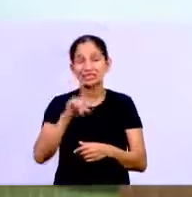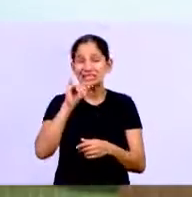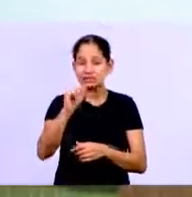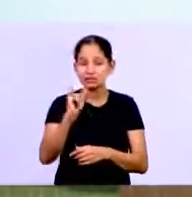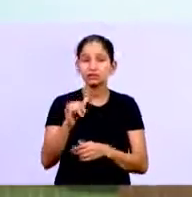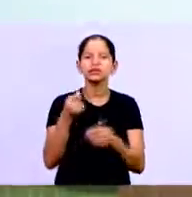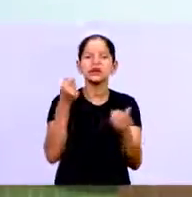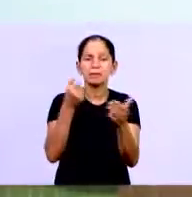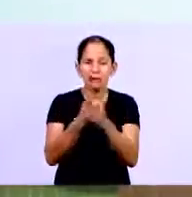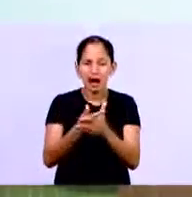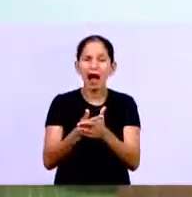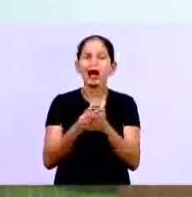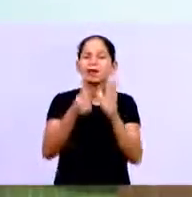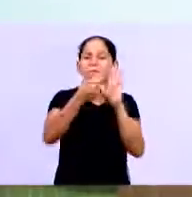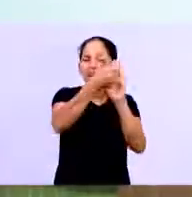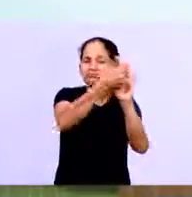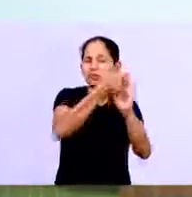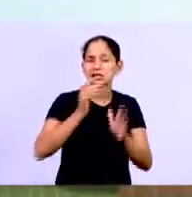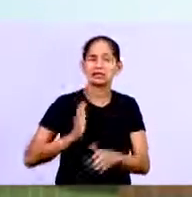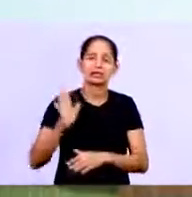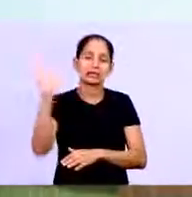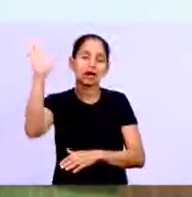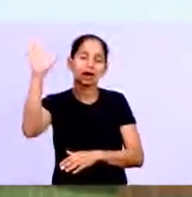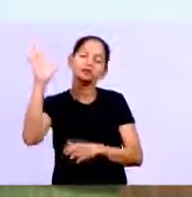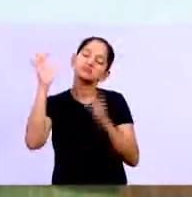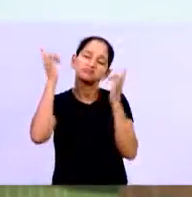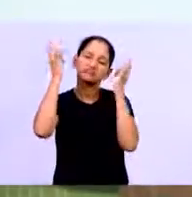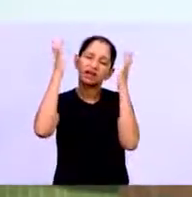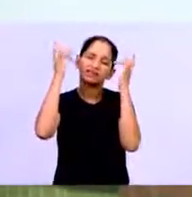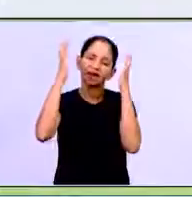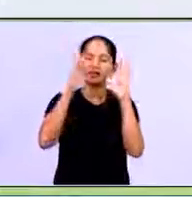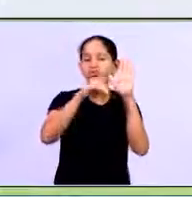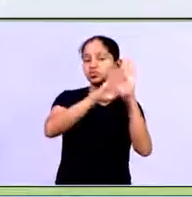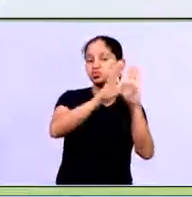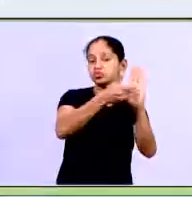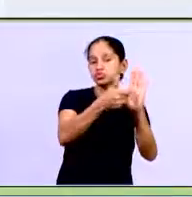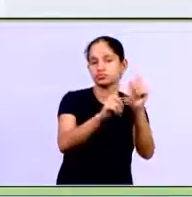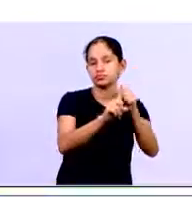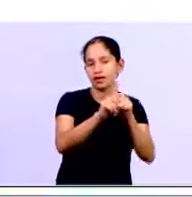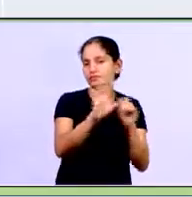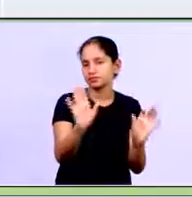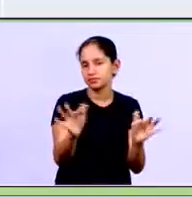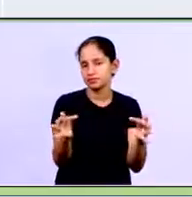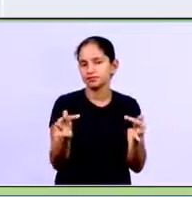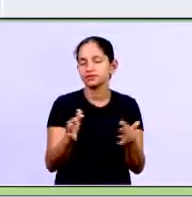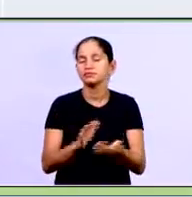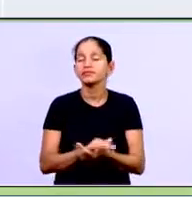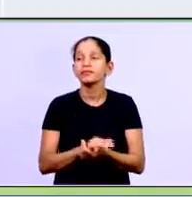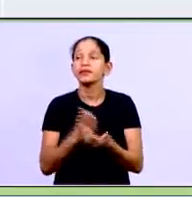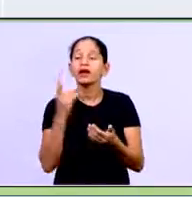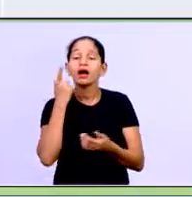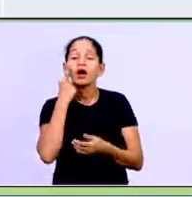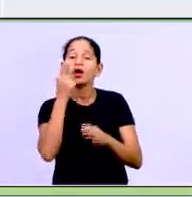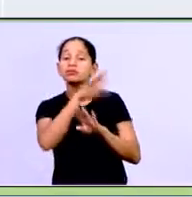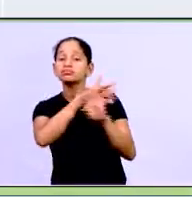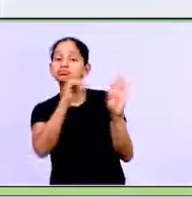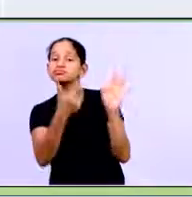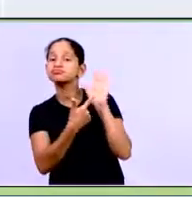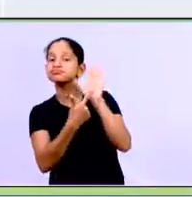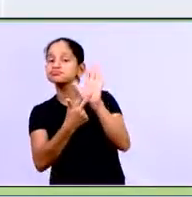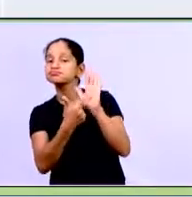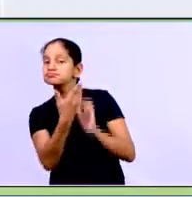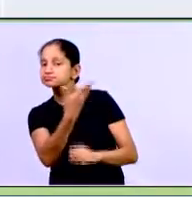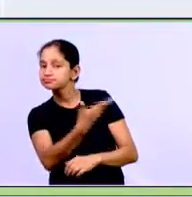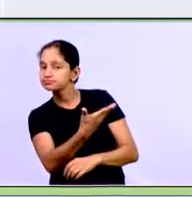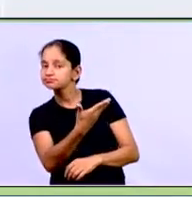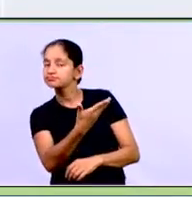muito maior, a menor será muito mais fácil você pagar. aqui o slide só para a gente colocar esses